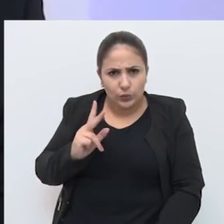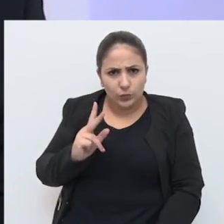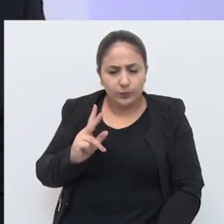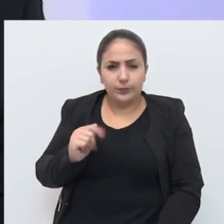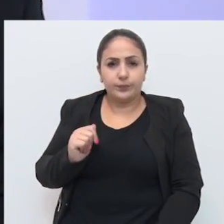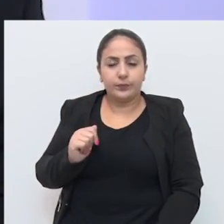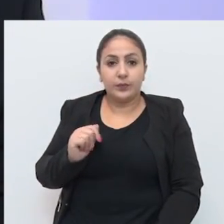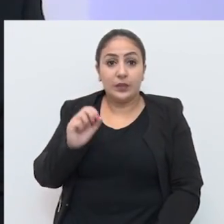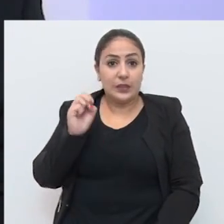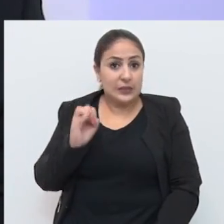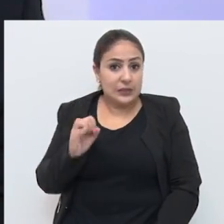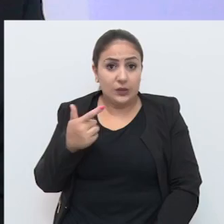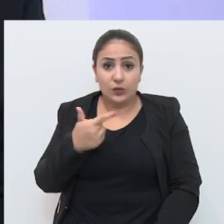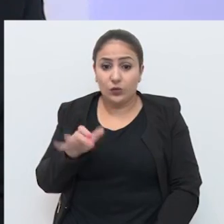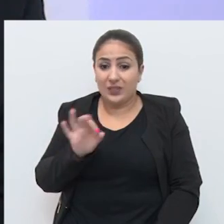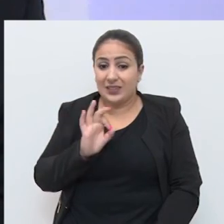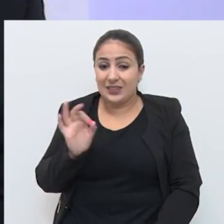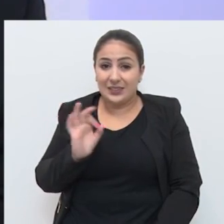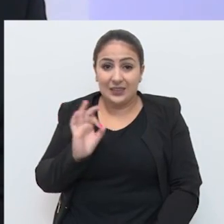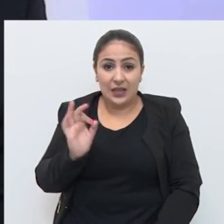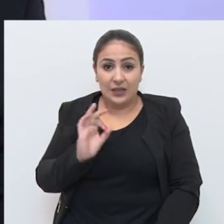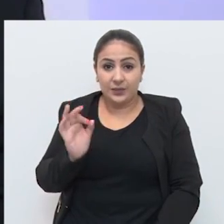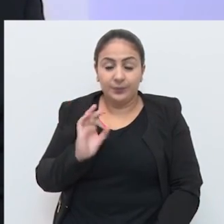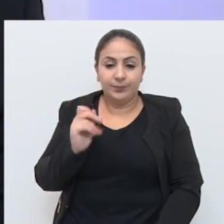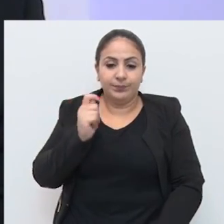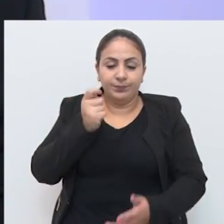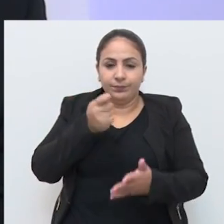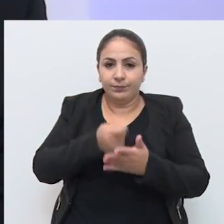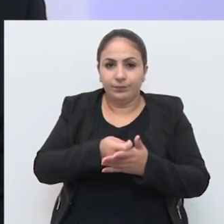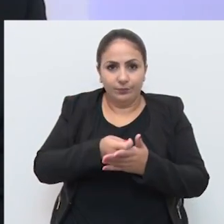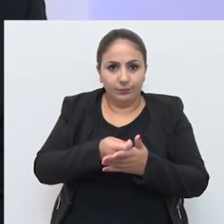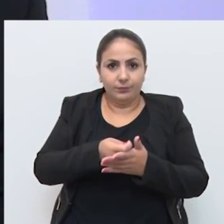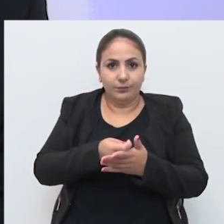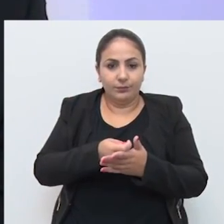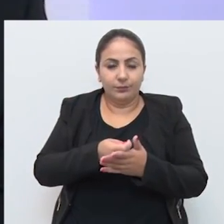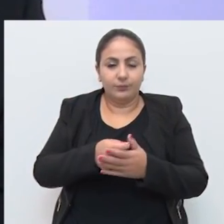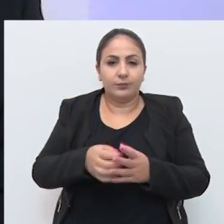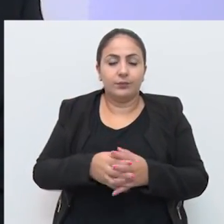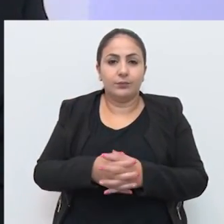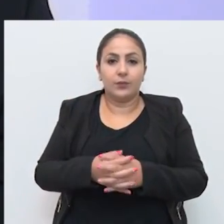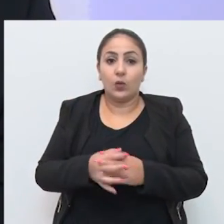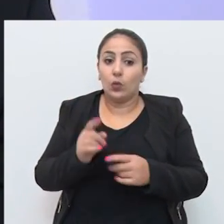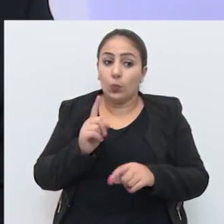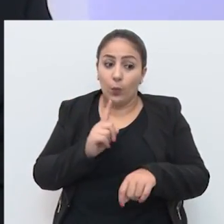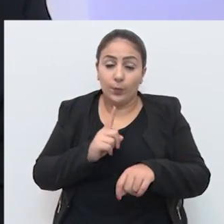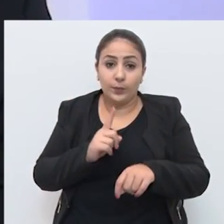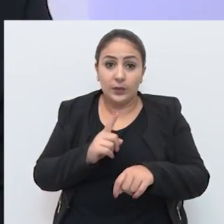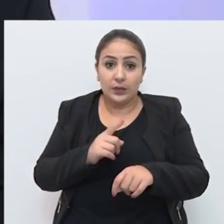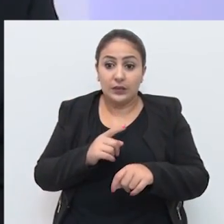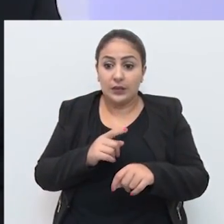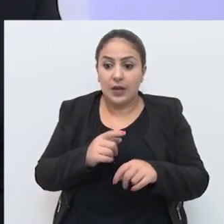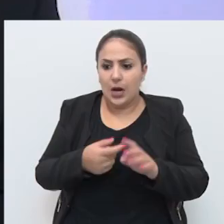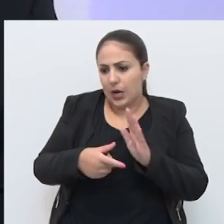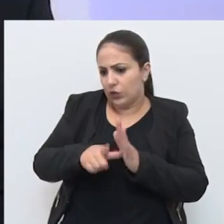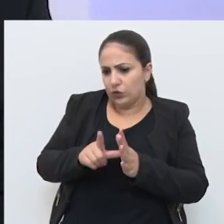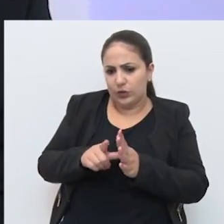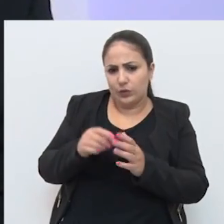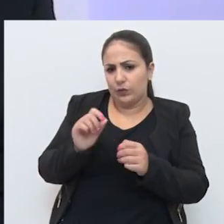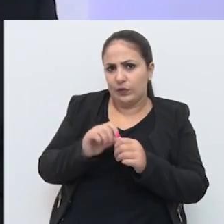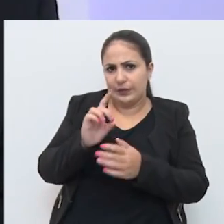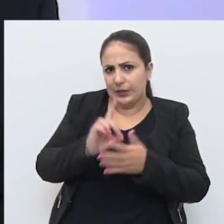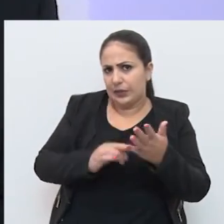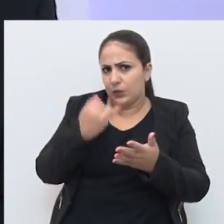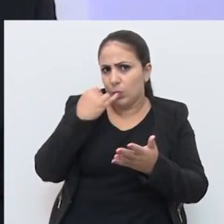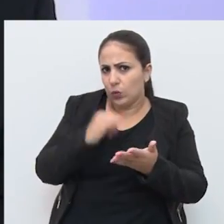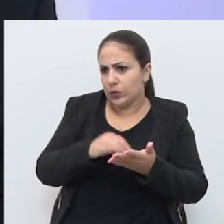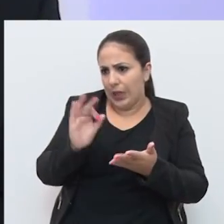patrimônio, se ela não tiver nenhuma hipótese de obrigatoriedade até então, enquanto ela não recebe os bens, ela também não vai